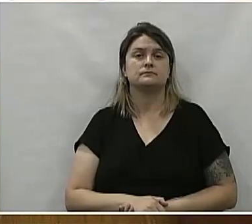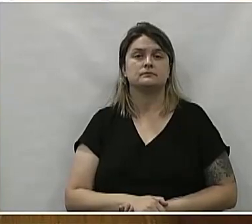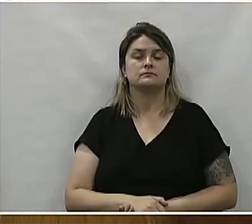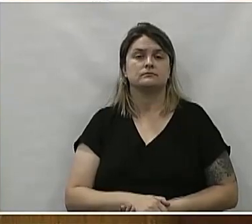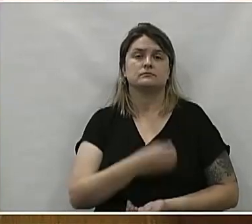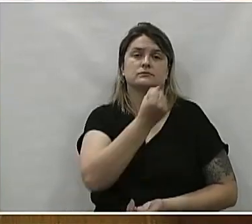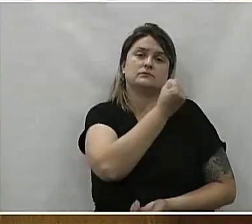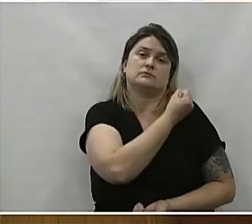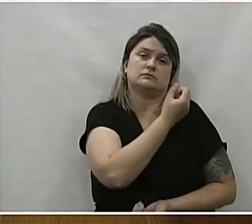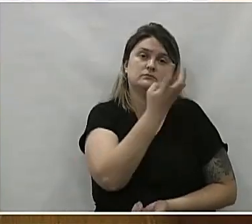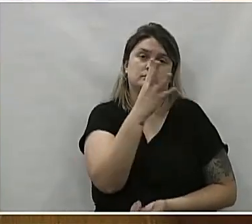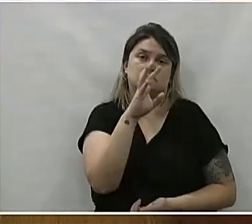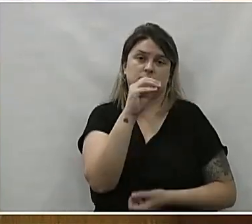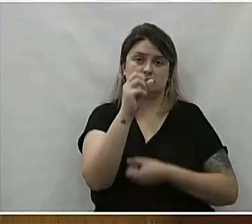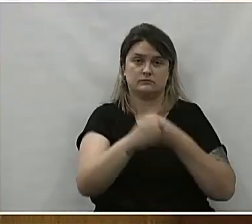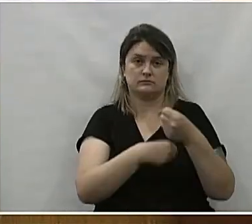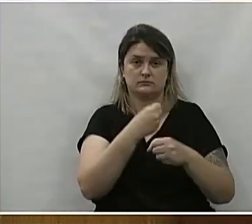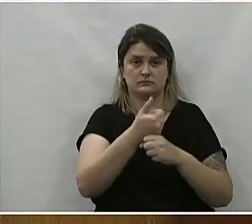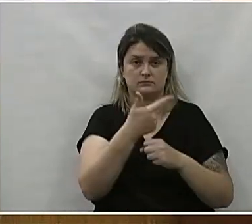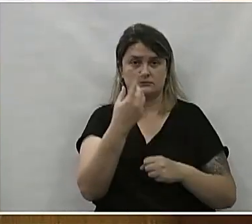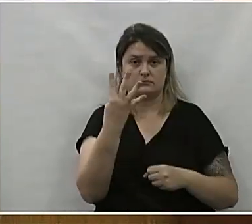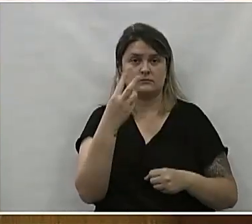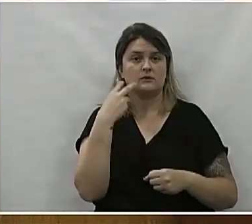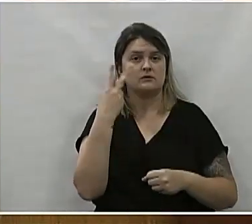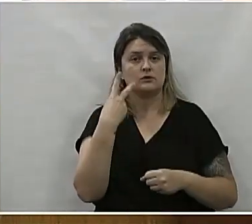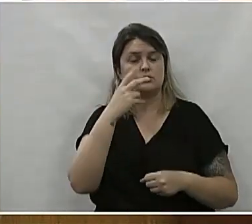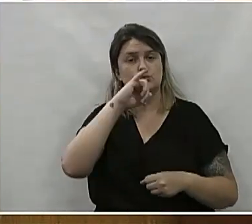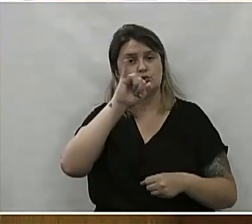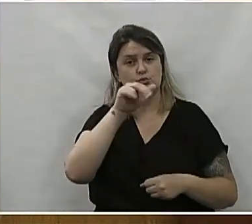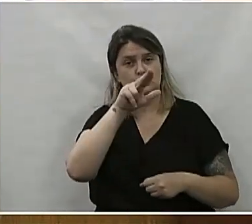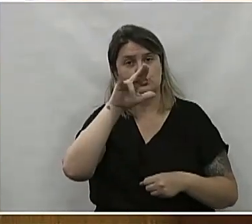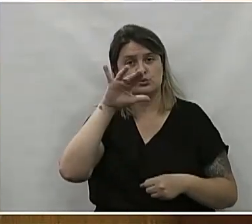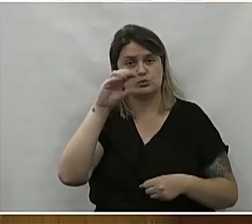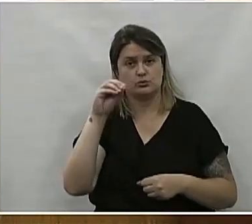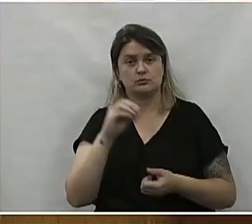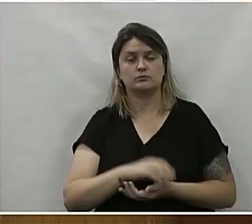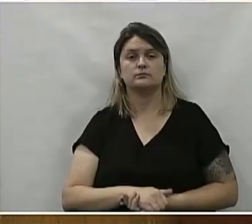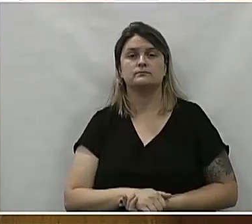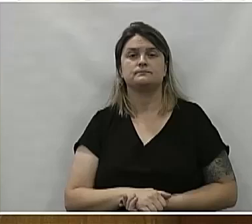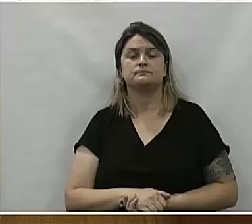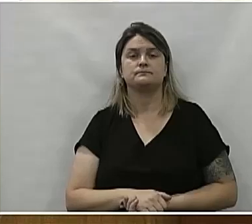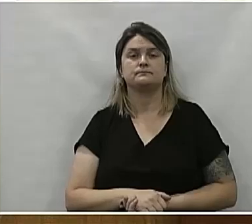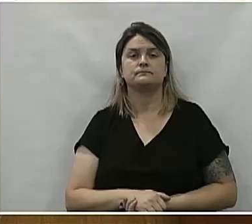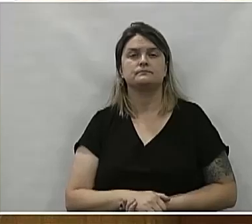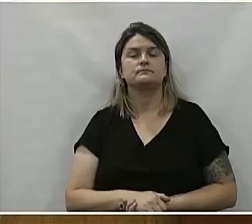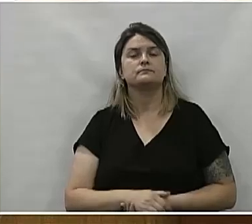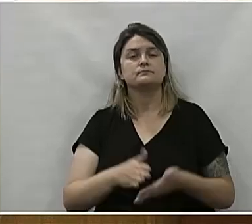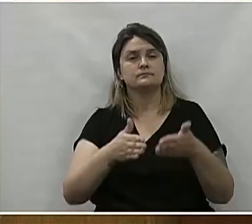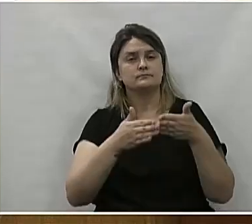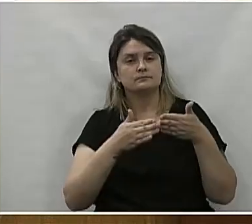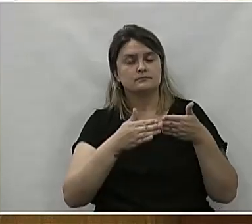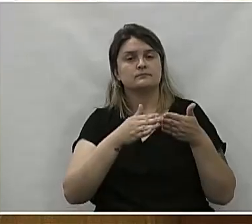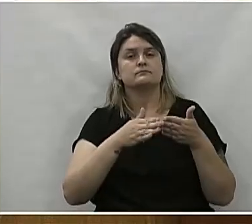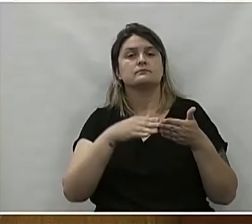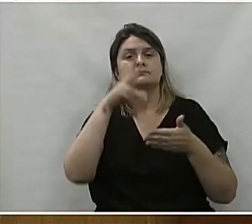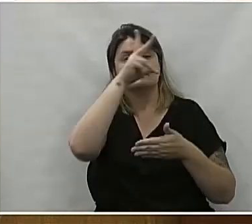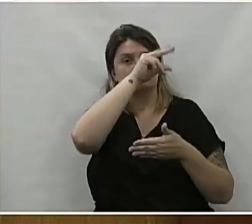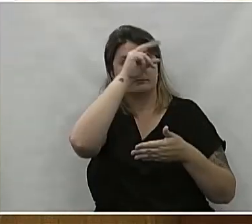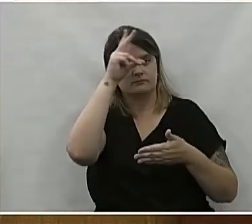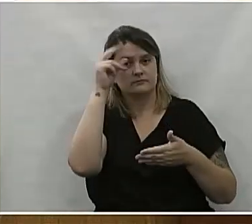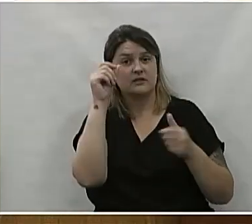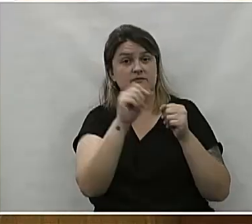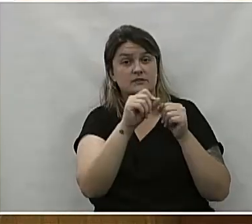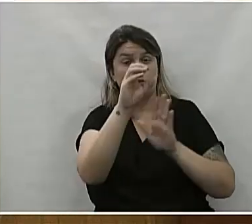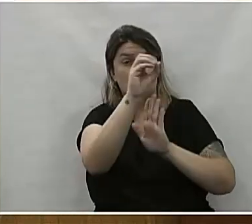Número 40 De 2024 Do vereador Júlia Dilson Pires Filho Ao executivo municipal Para que possa